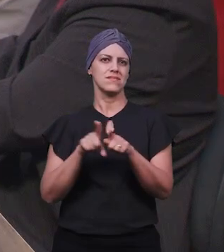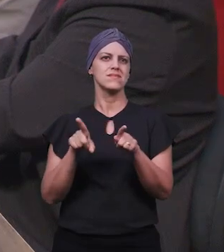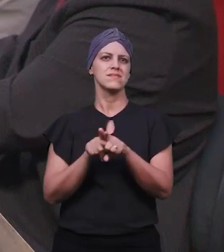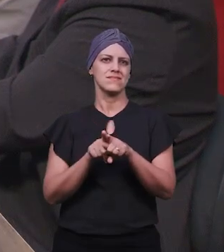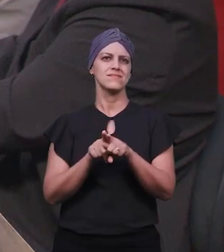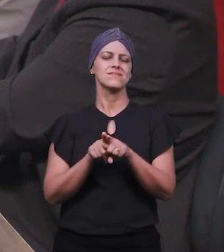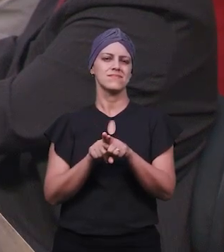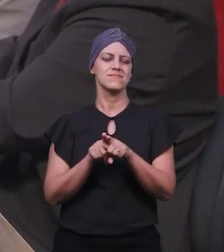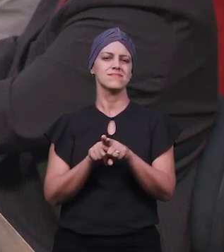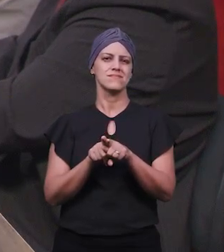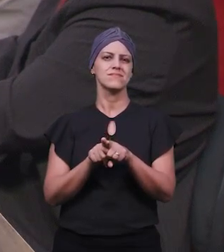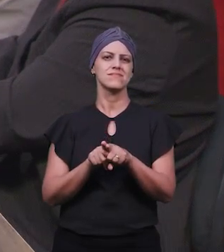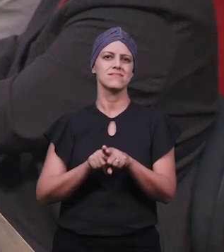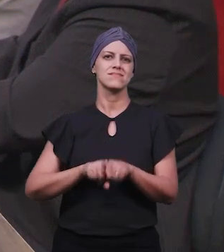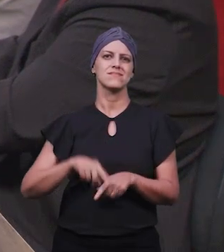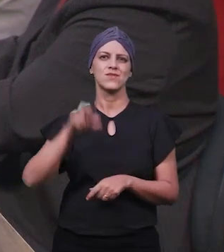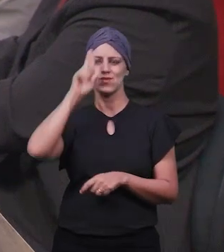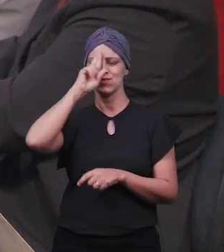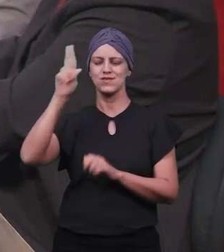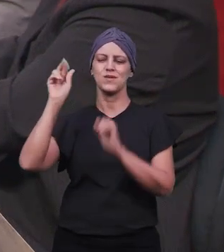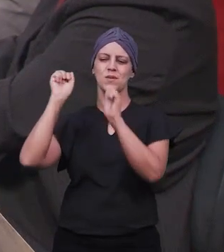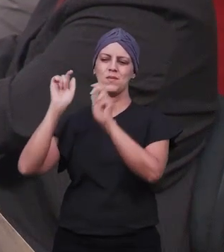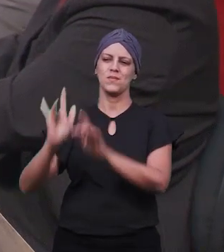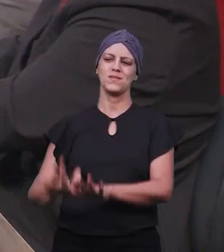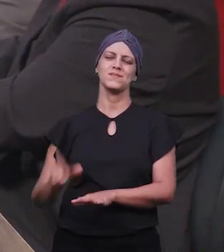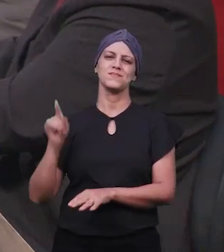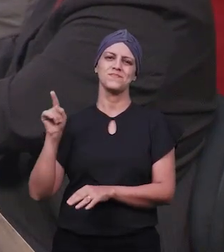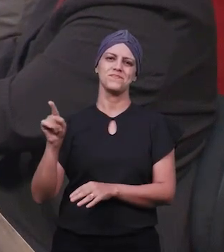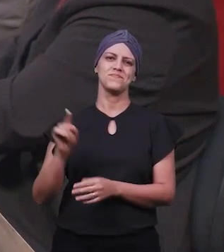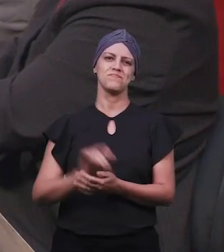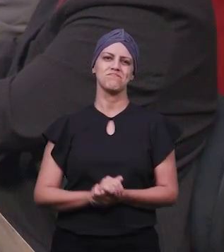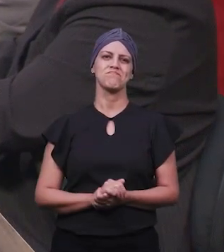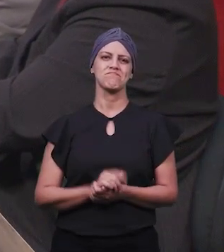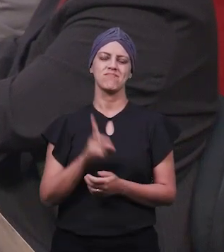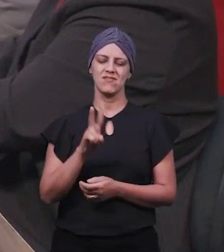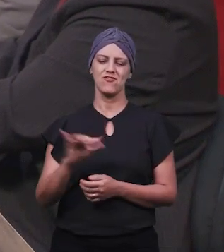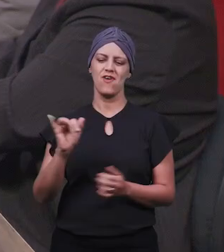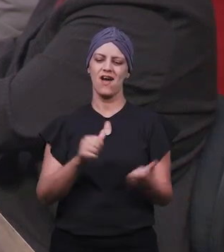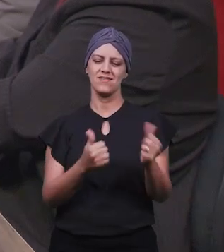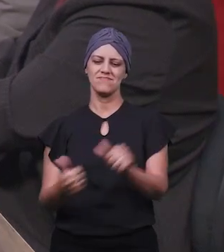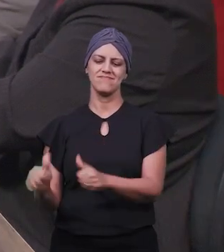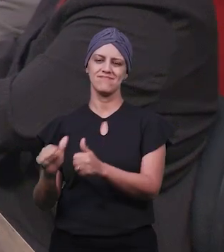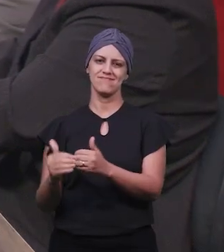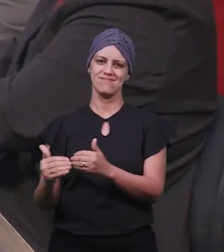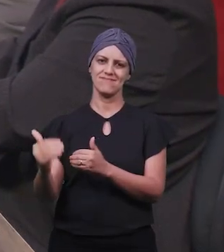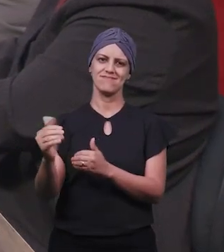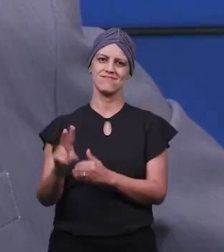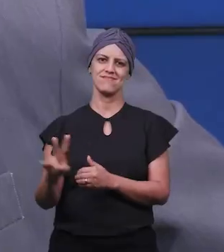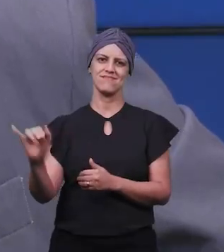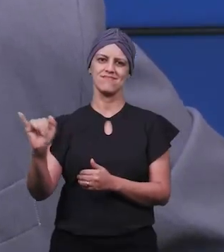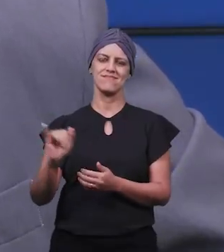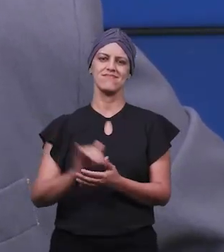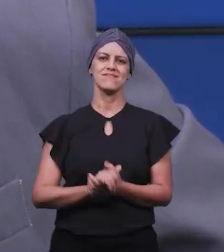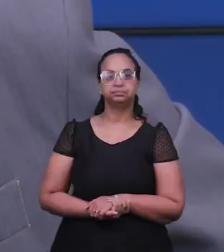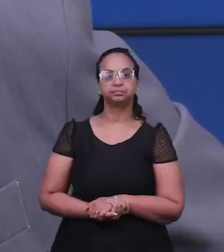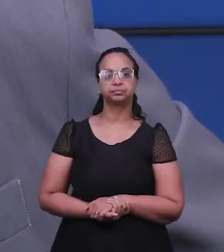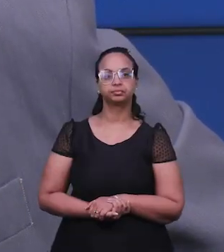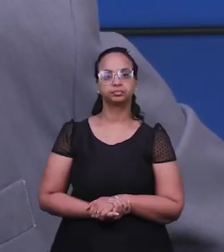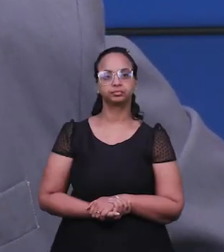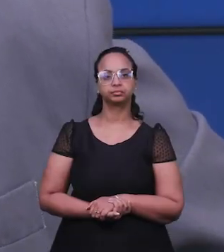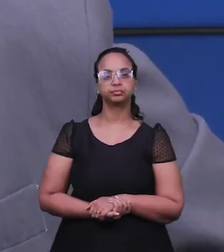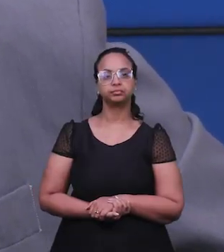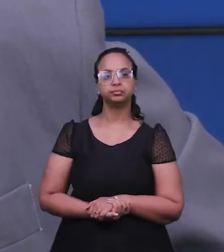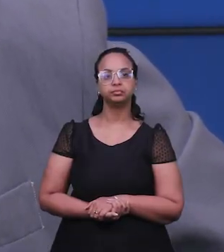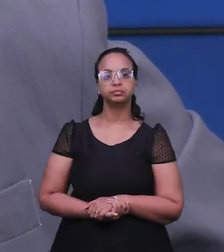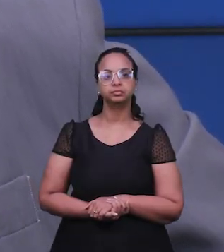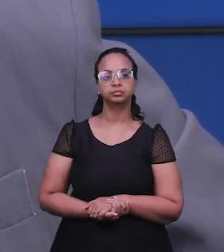ele está ali servindo o Senhor, e certamente o Senhor vai dar a família de volta e ele vai batizar para a honra e glória do nome do Senhor. E olha só,